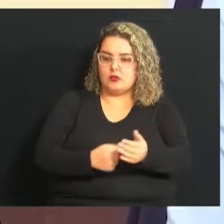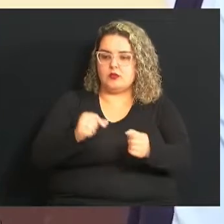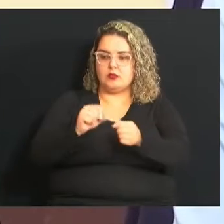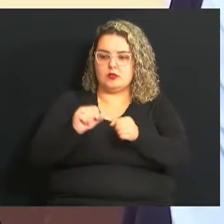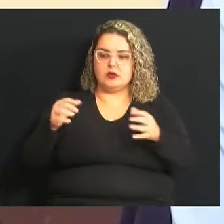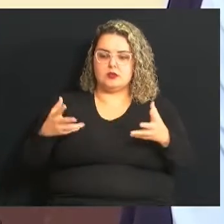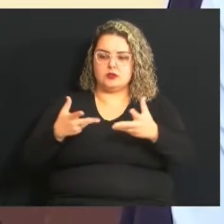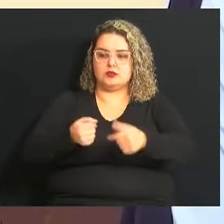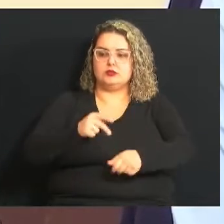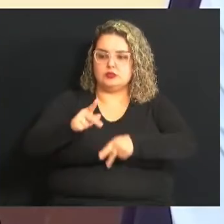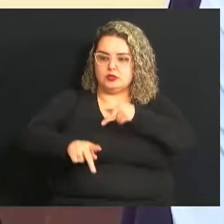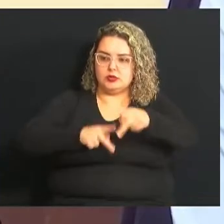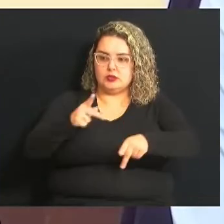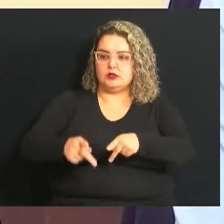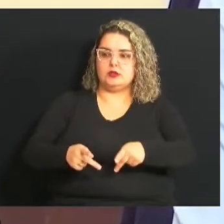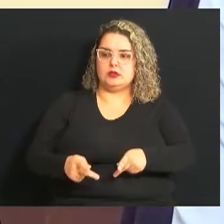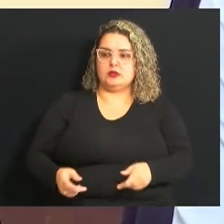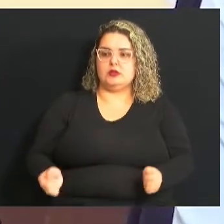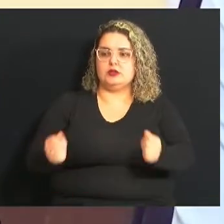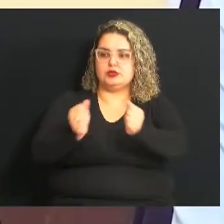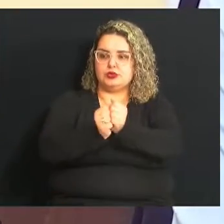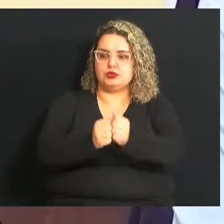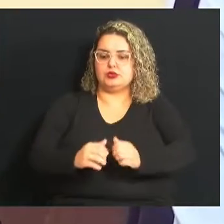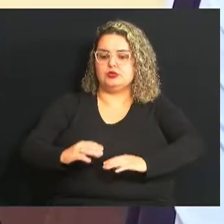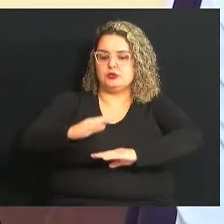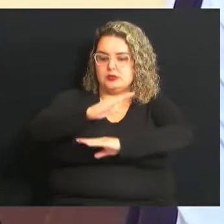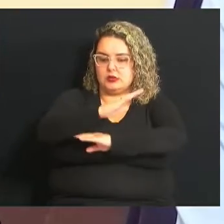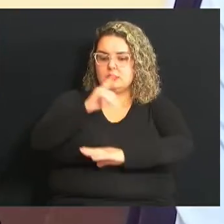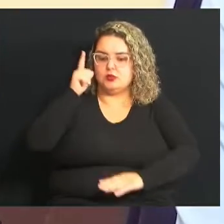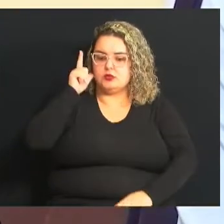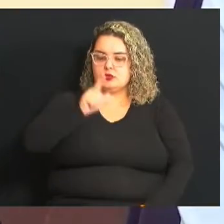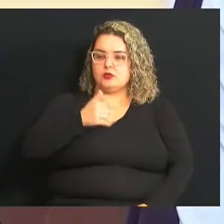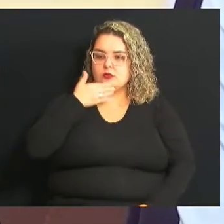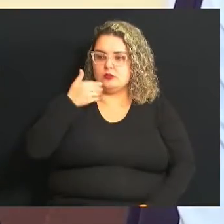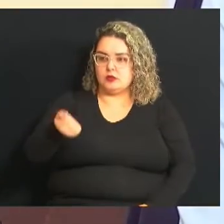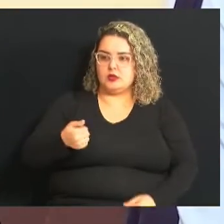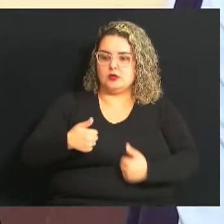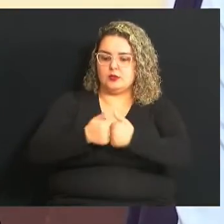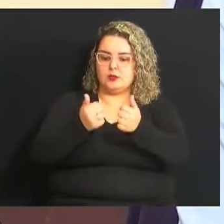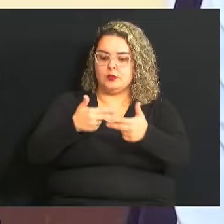a população e com a Câmara também, para que a gente consiga ter o melhor transporte público